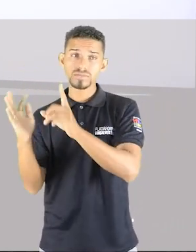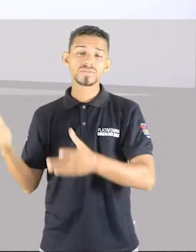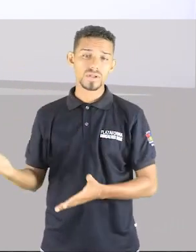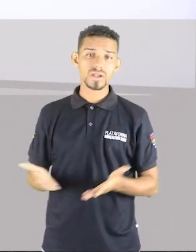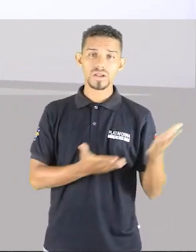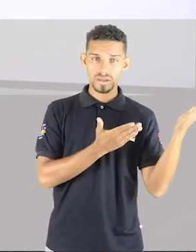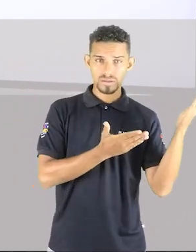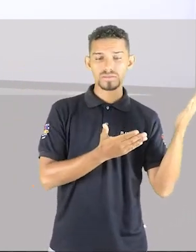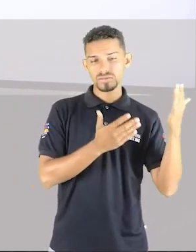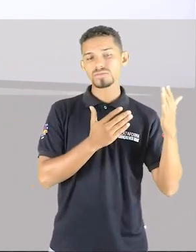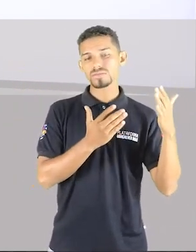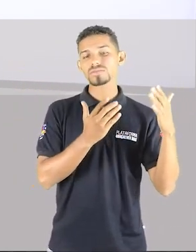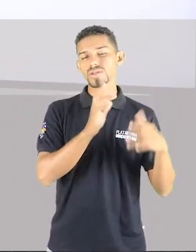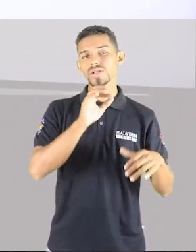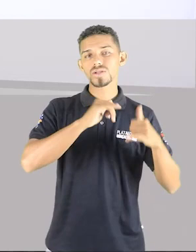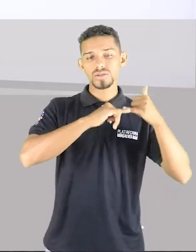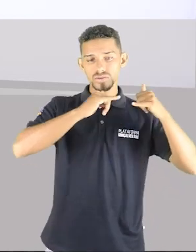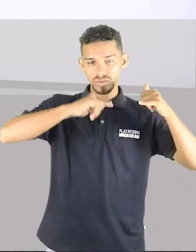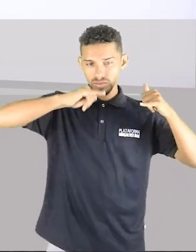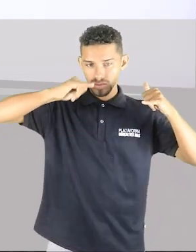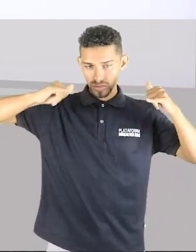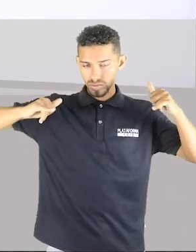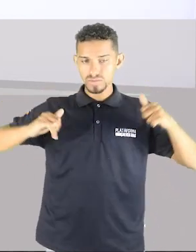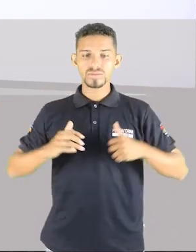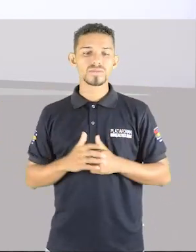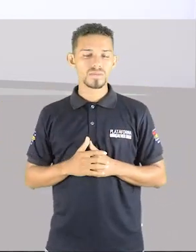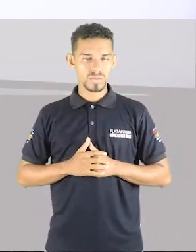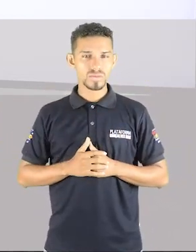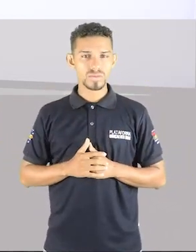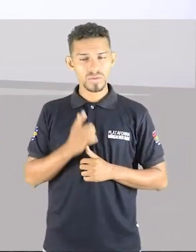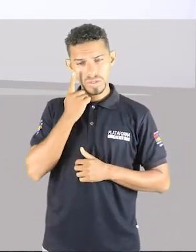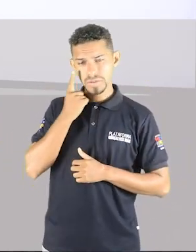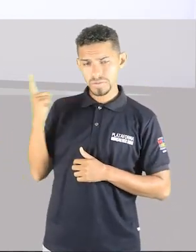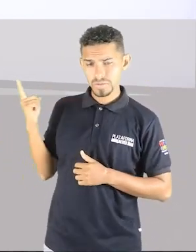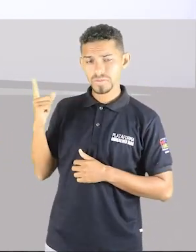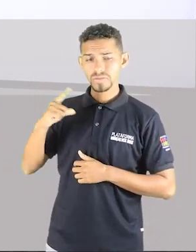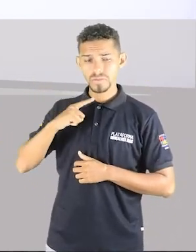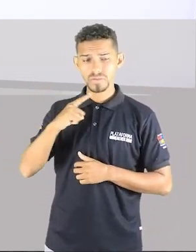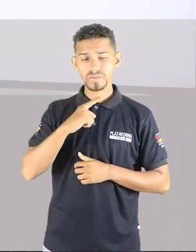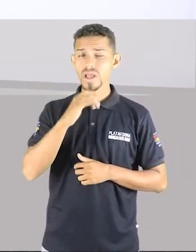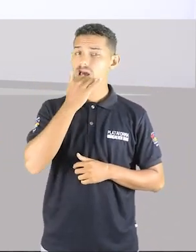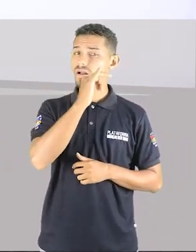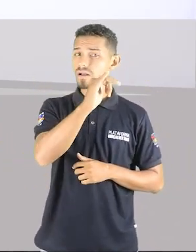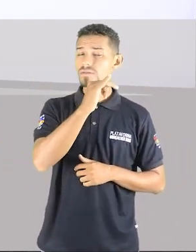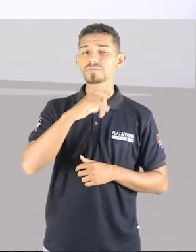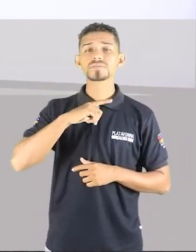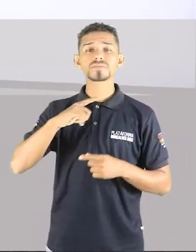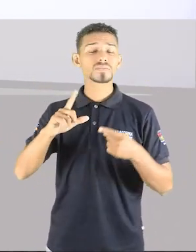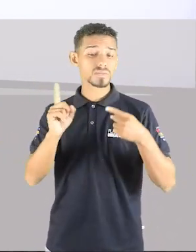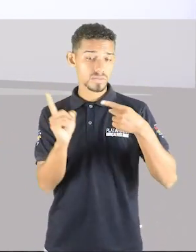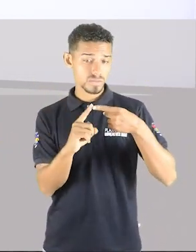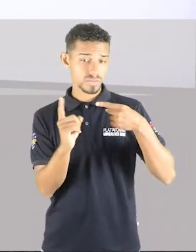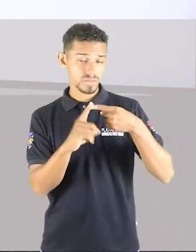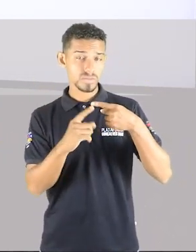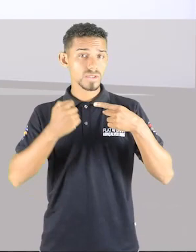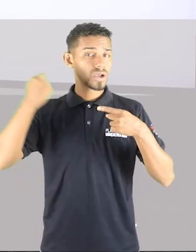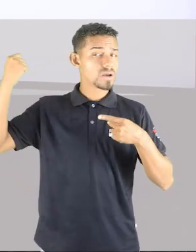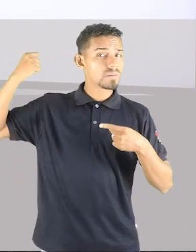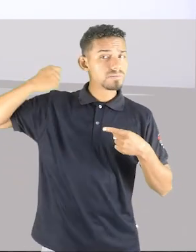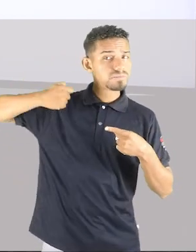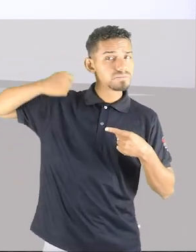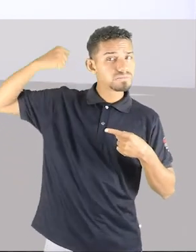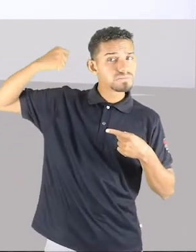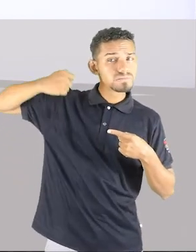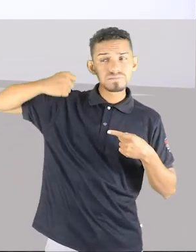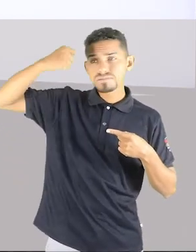cara aqui ó tá os receptores elétricos nós temos o secador de cabelo